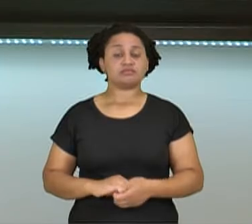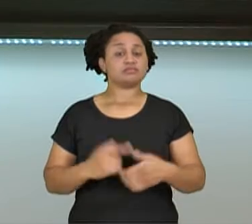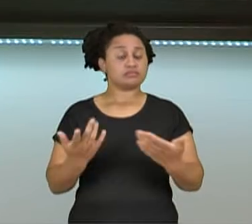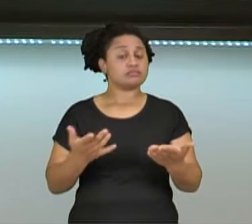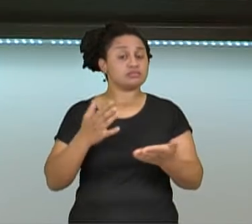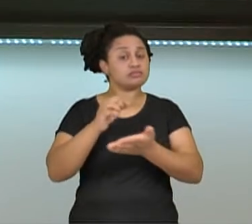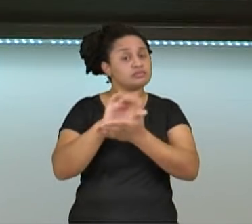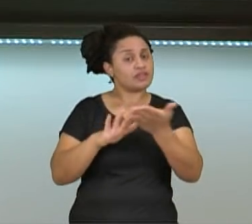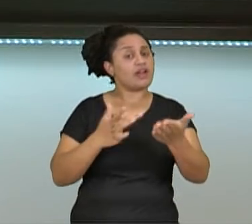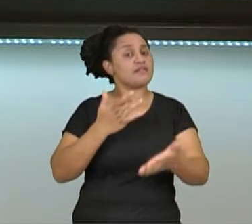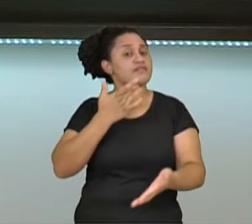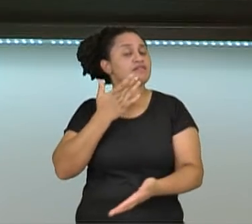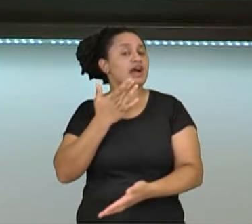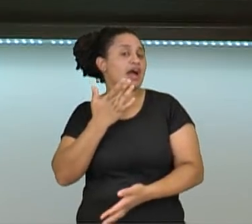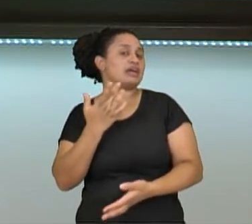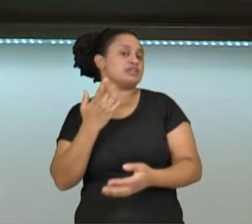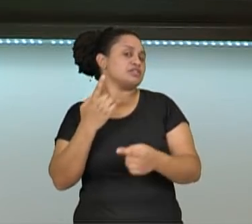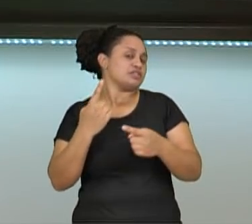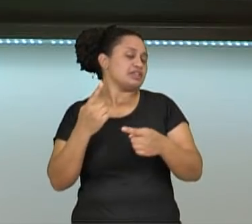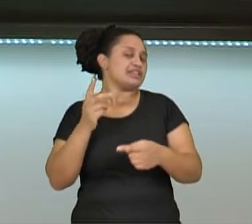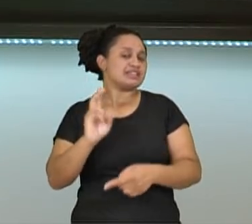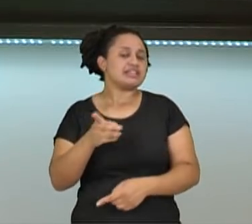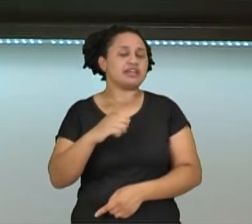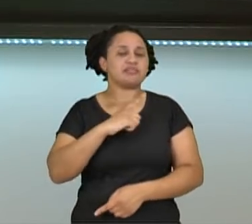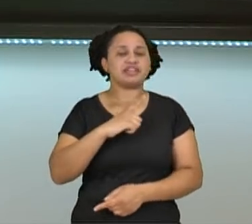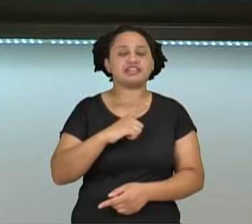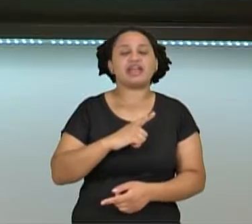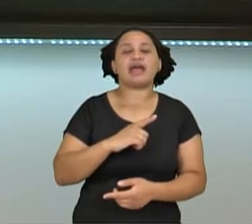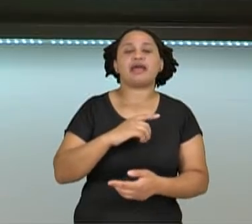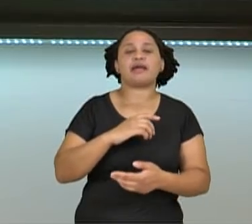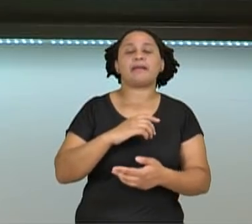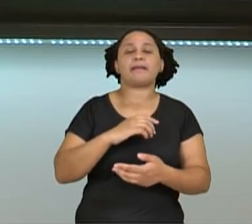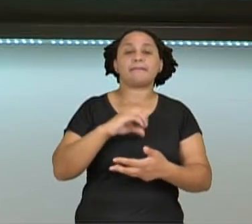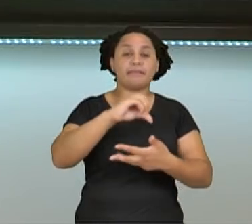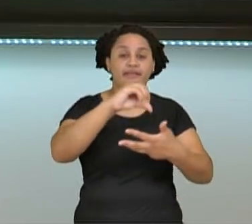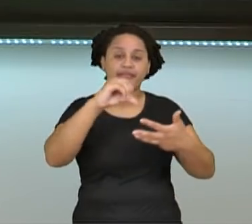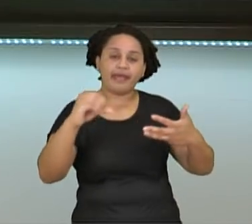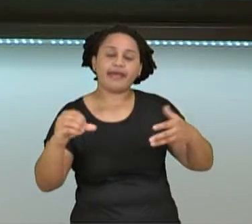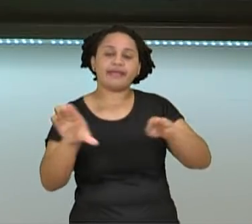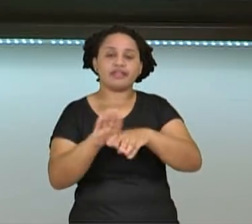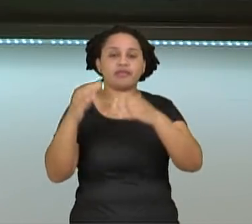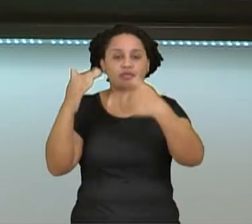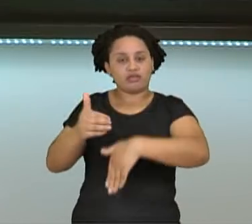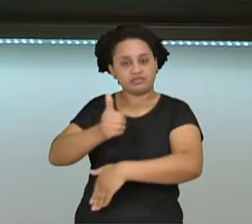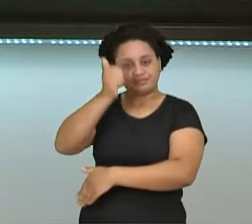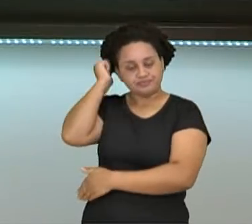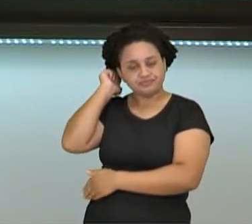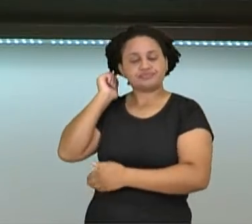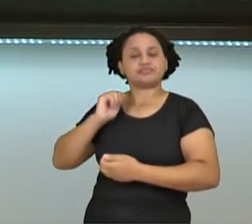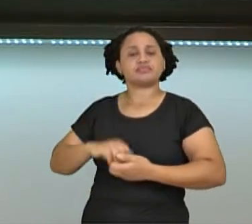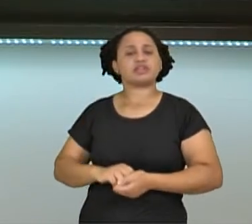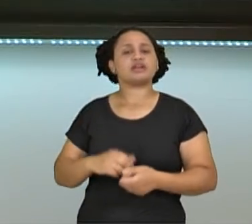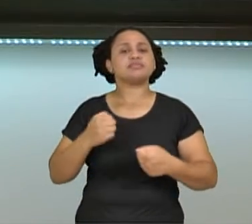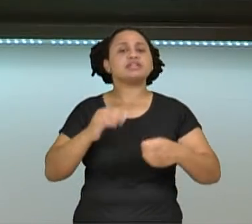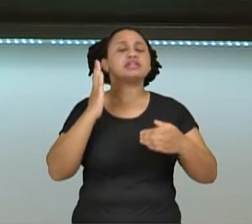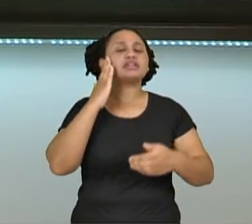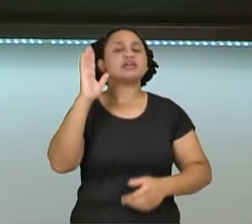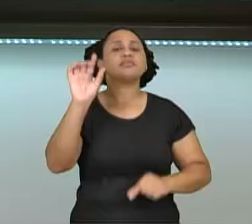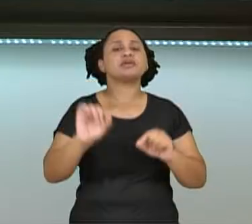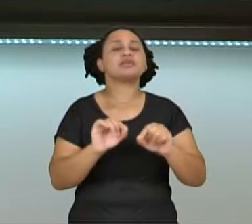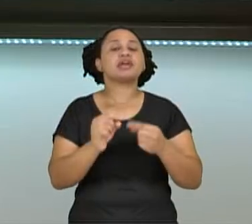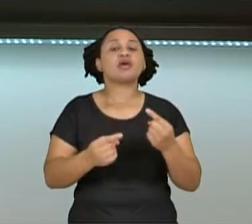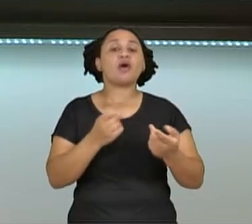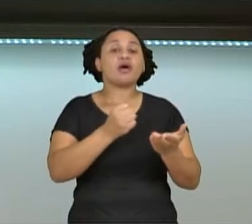exercício é um exercício fácil, gente, e que é muito cobrado nos vestibulares, até em Enem cai às vezes, tá? Você tem que saber o quê? Qual